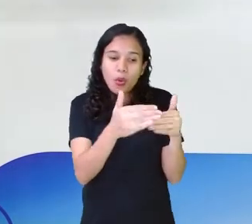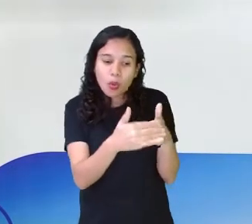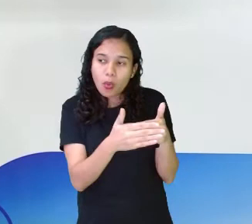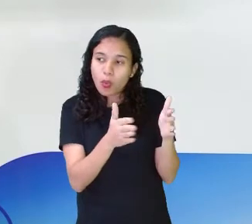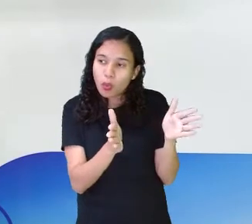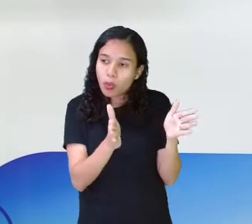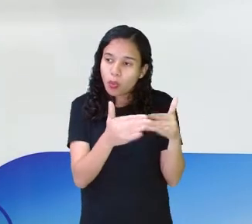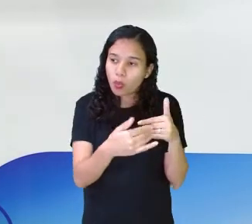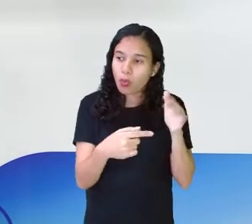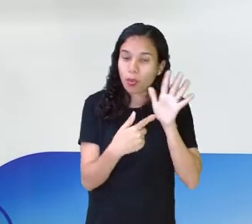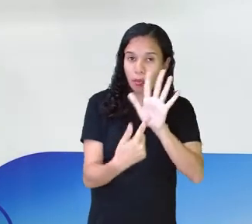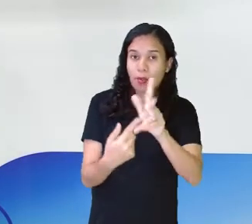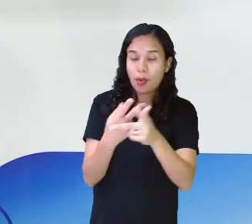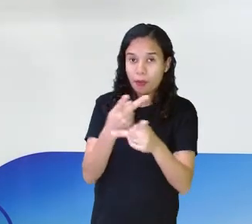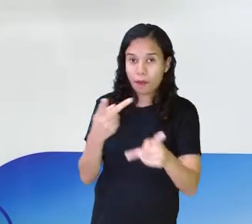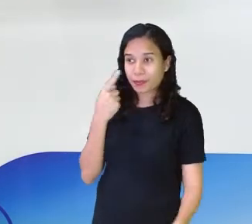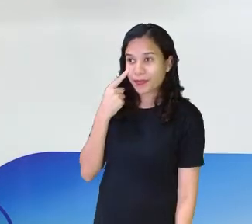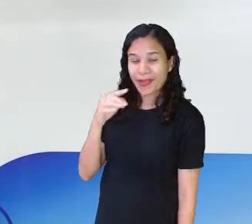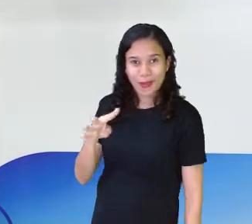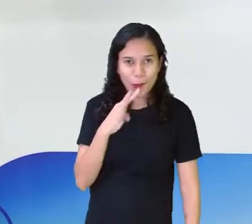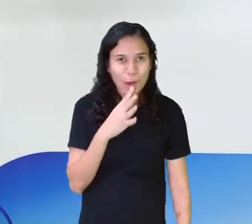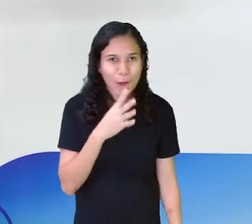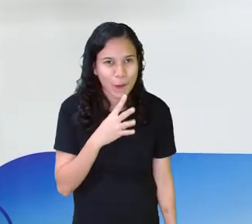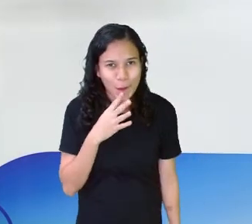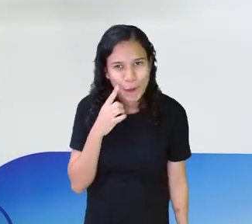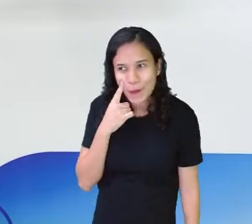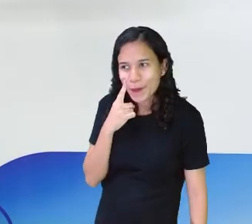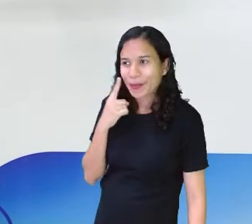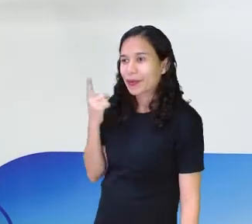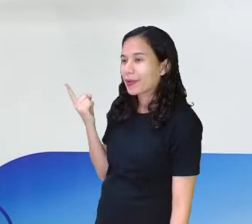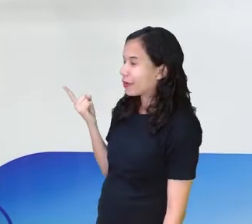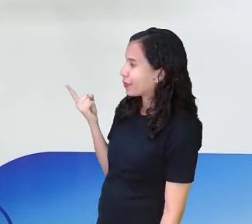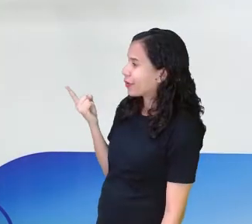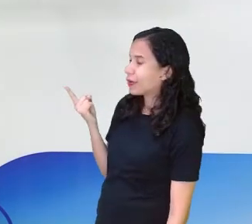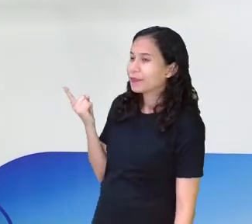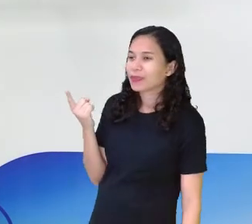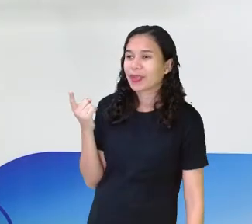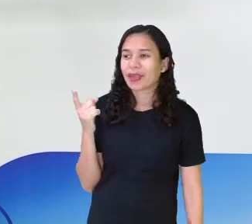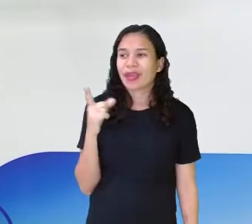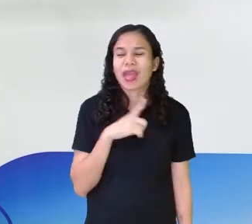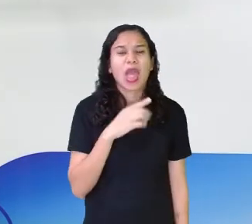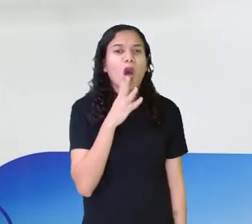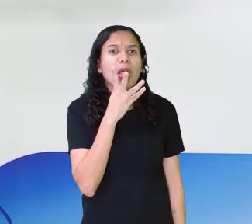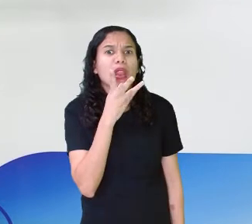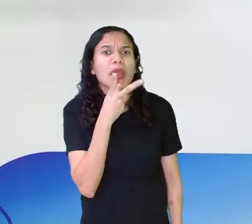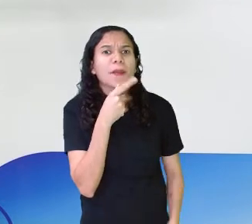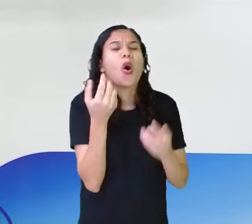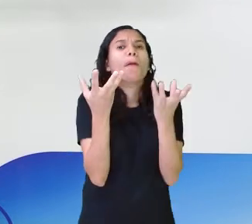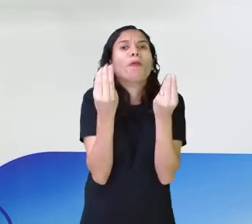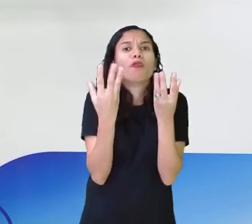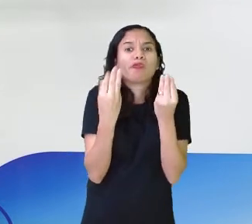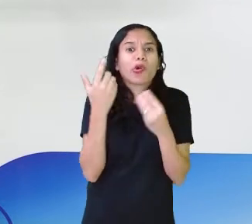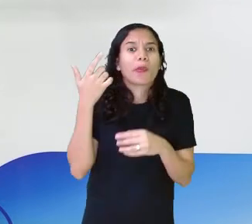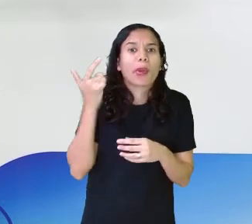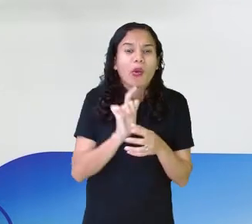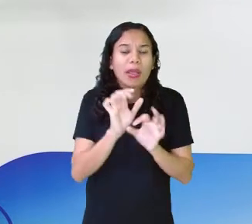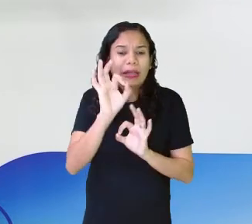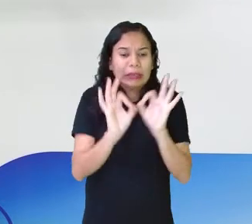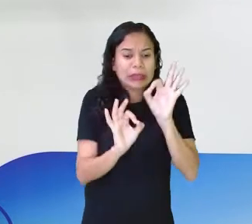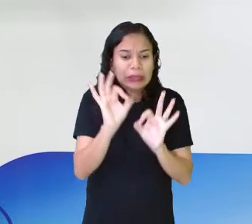trouxe, inclusive, ó, vocês conhecem esse daqui. Eu normalmente demoro bastante para